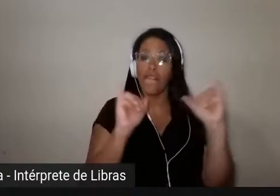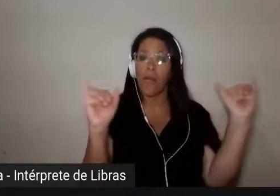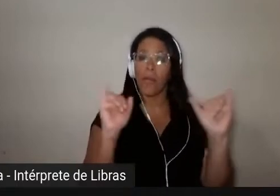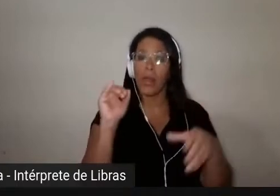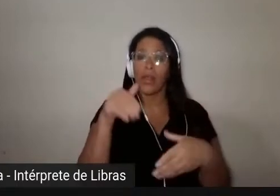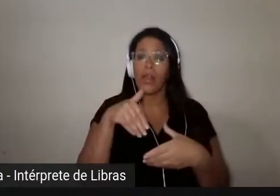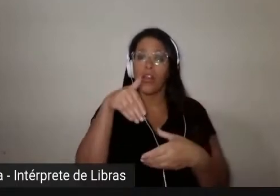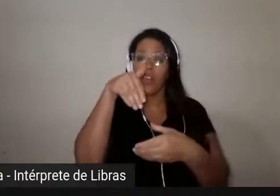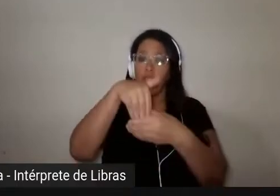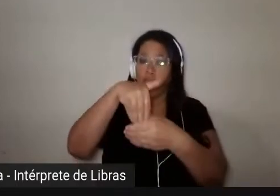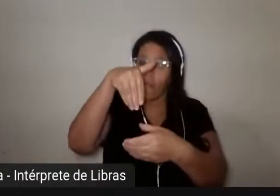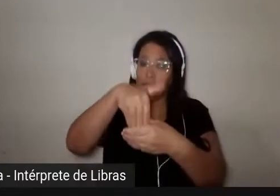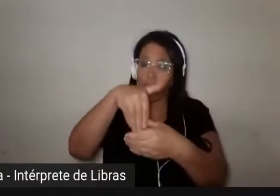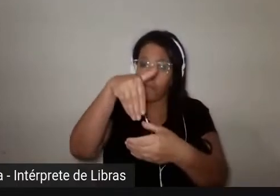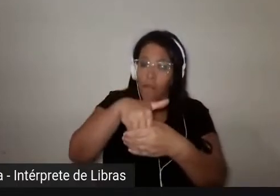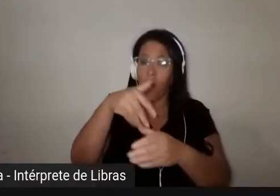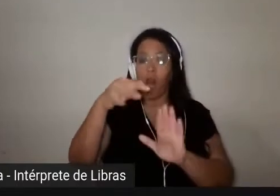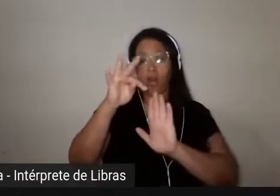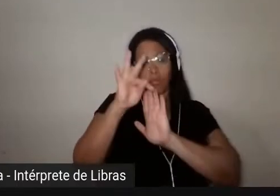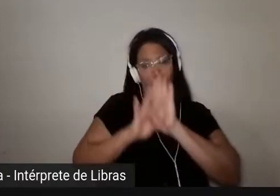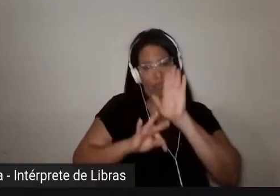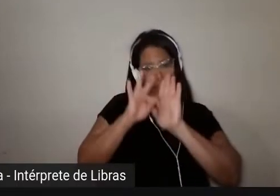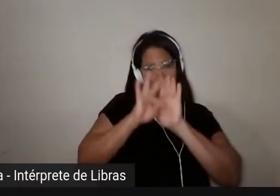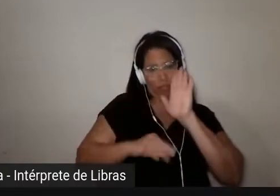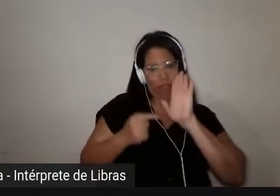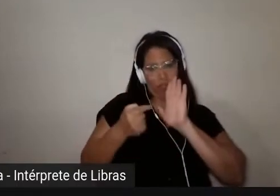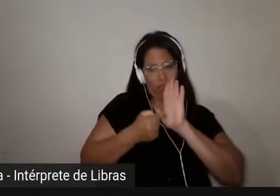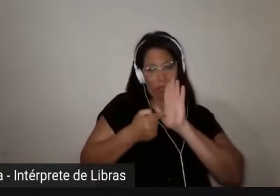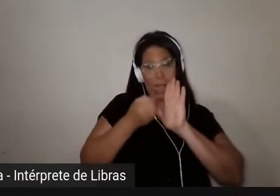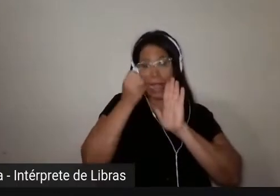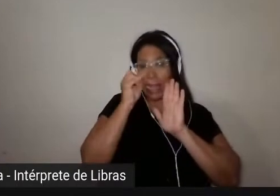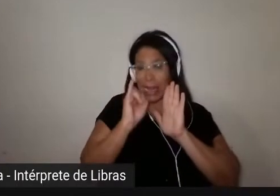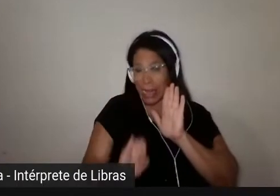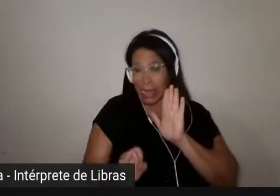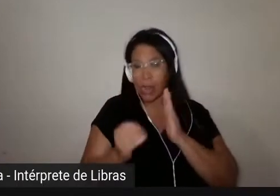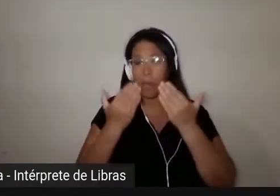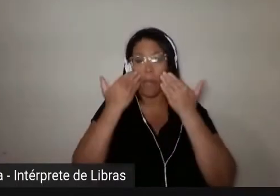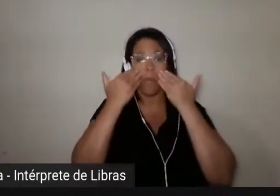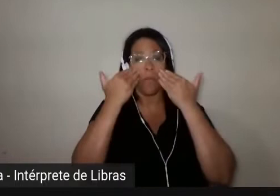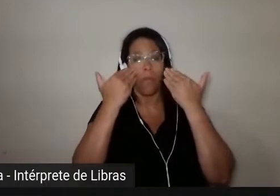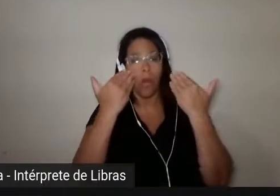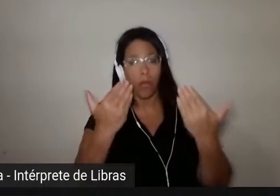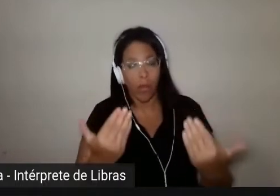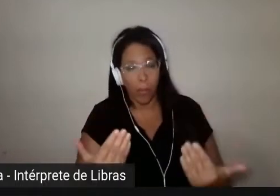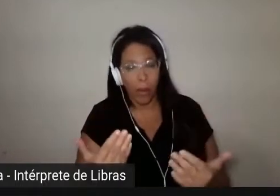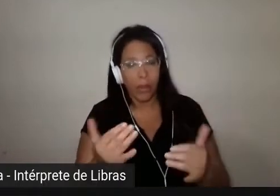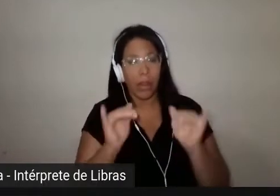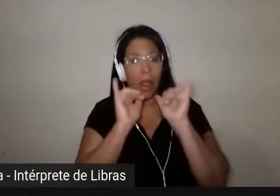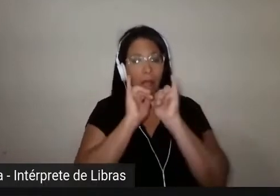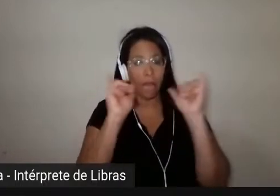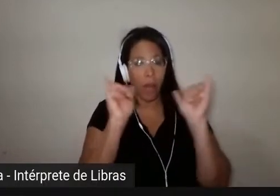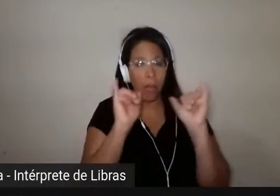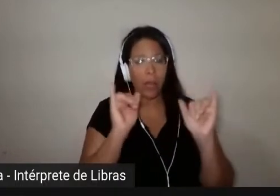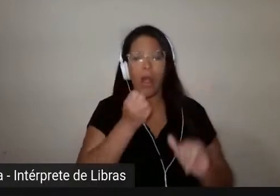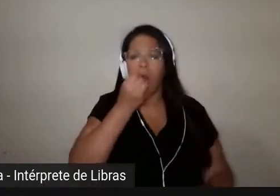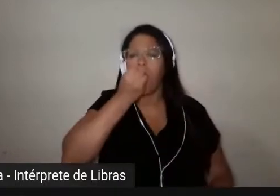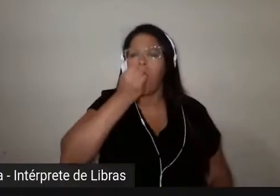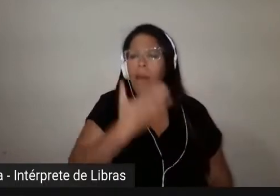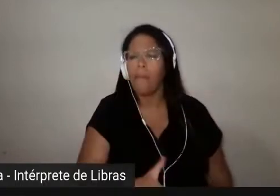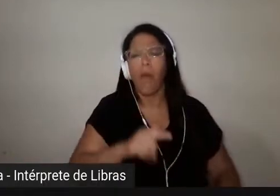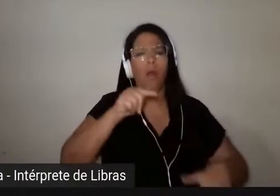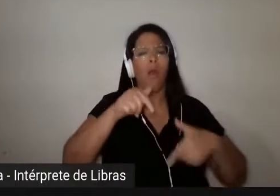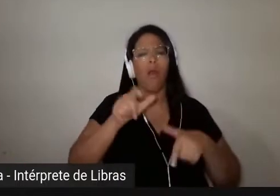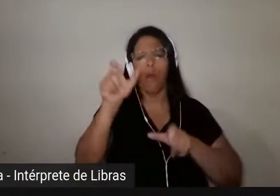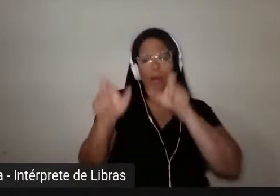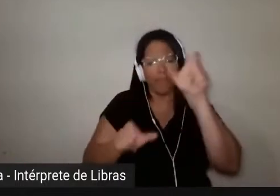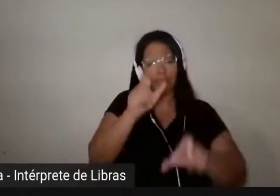né? Então, mesmo se você pode apresentar até o anúncio da votação, é até bom para quem trabalha, para quem